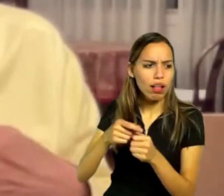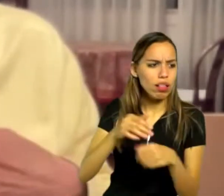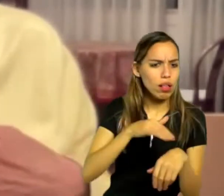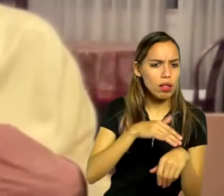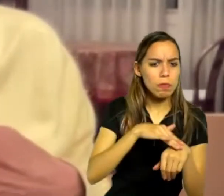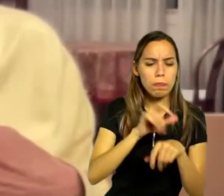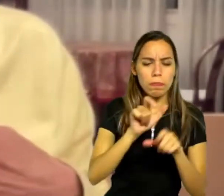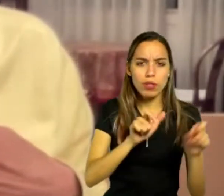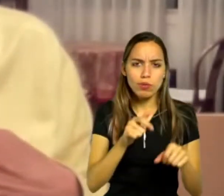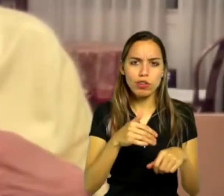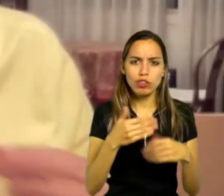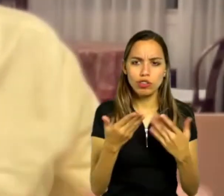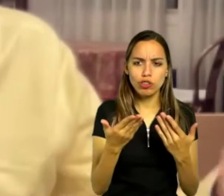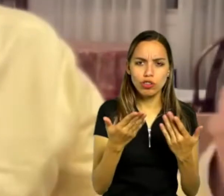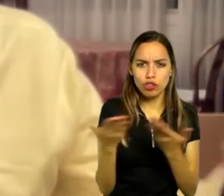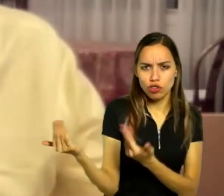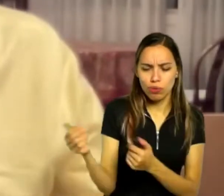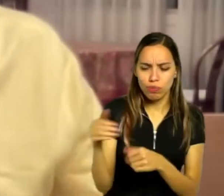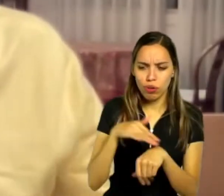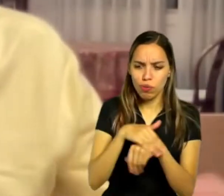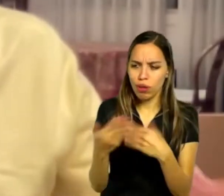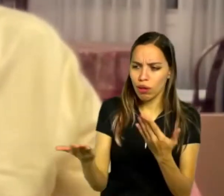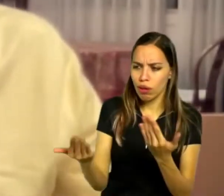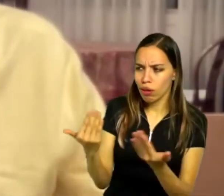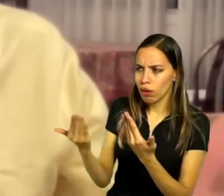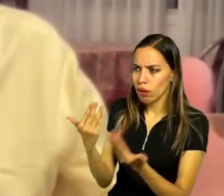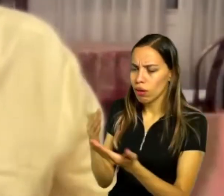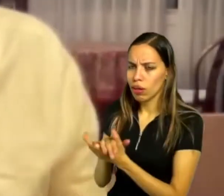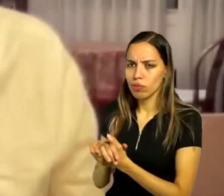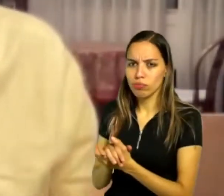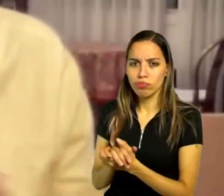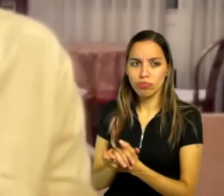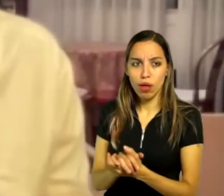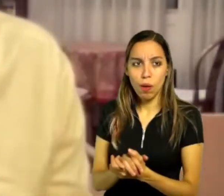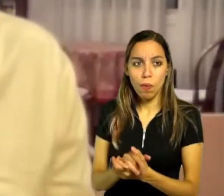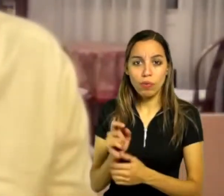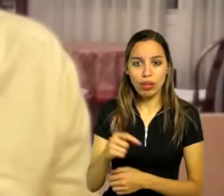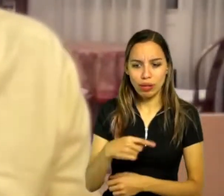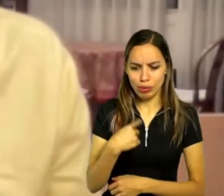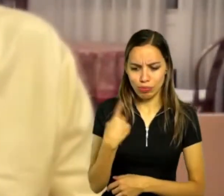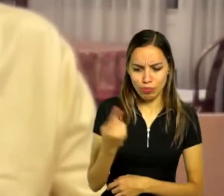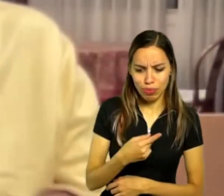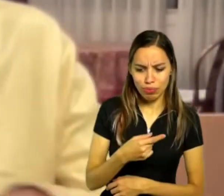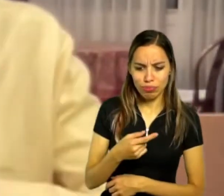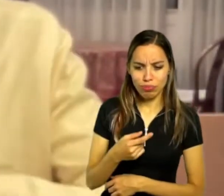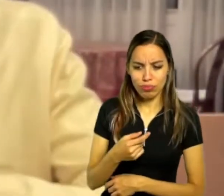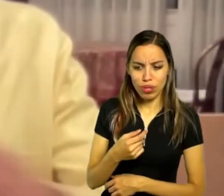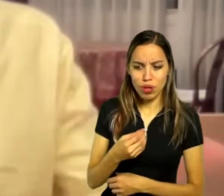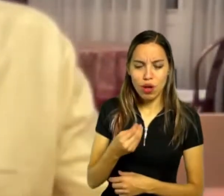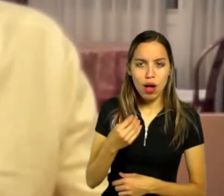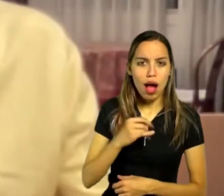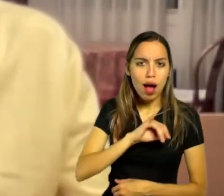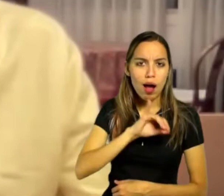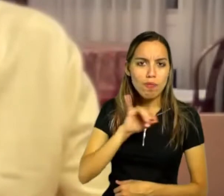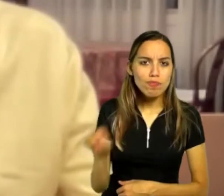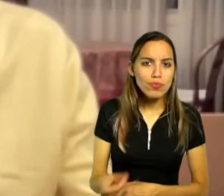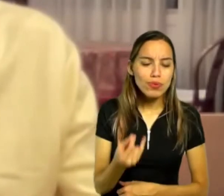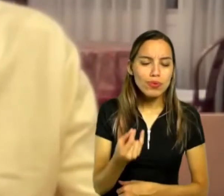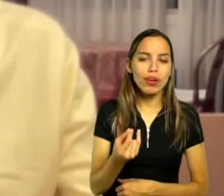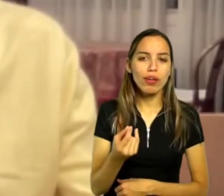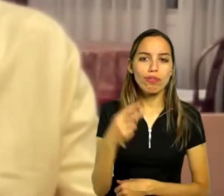minha geração teve o privilégio de observar, de ver, de participar dela, e vocês não vão ter